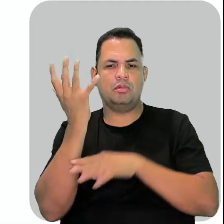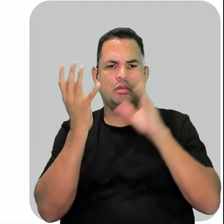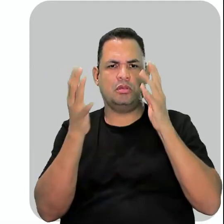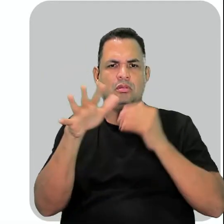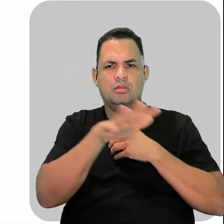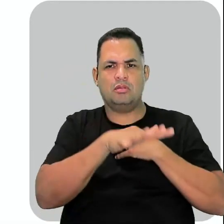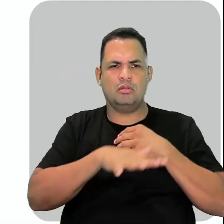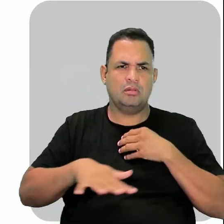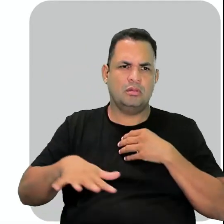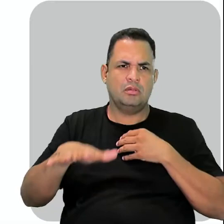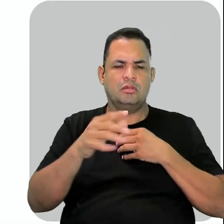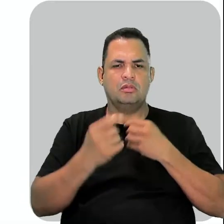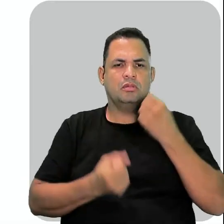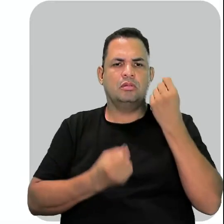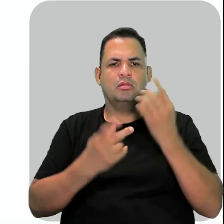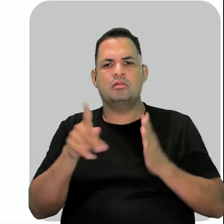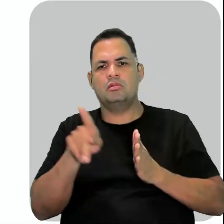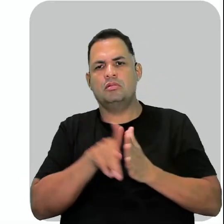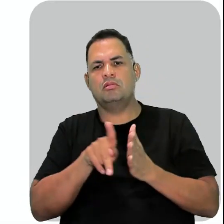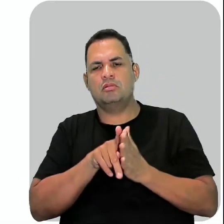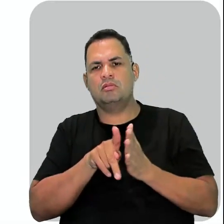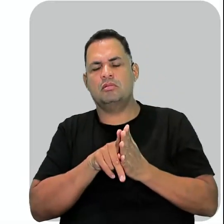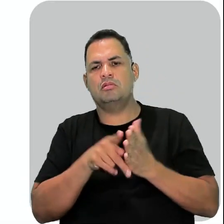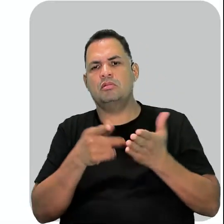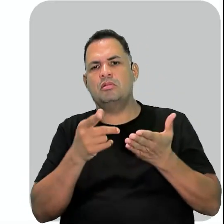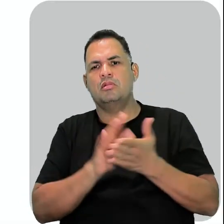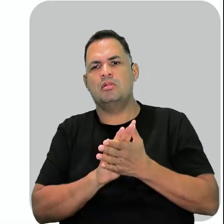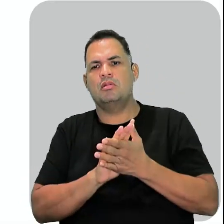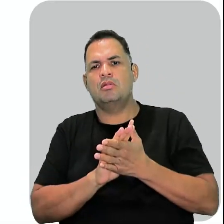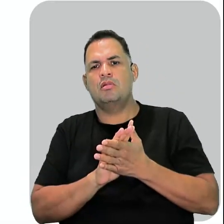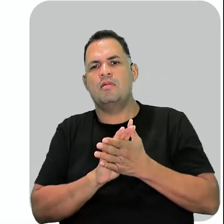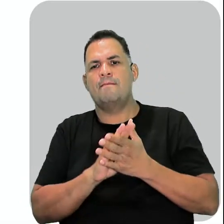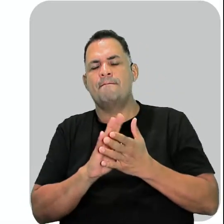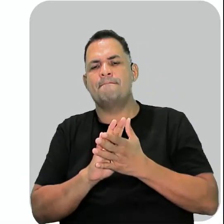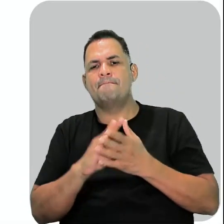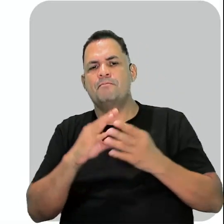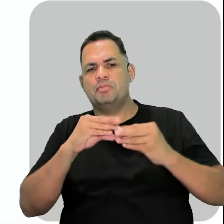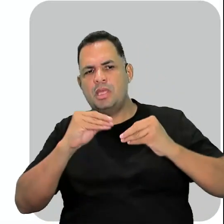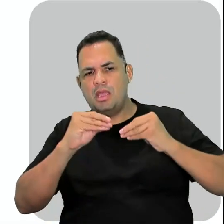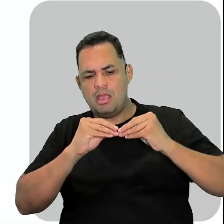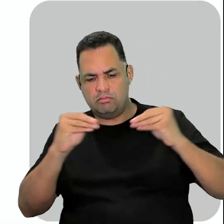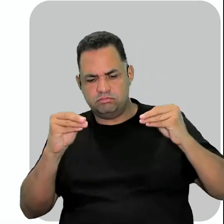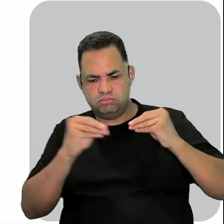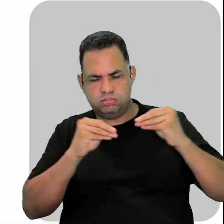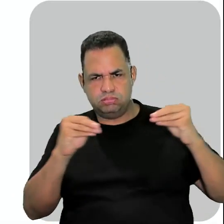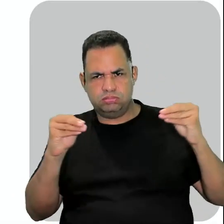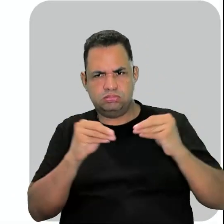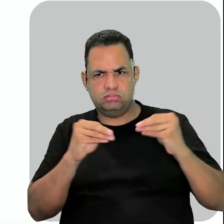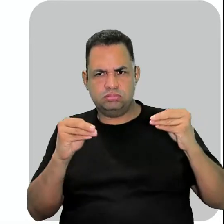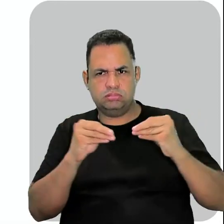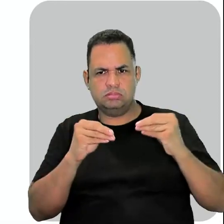E como algumas propriedades da borracha a gente tem, que ela tem alta elasticidade,